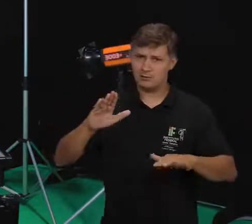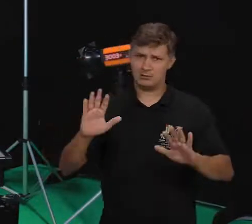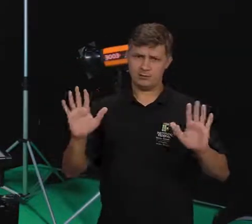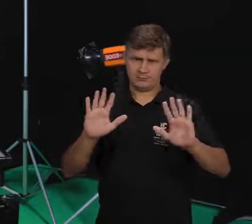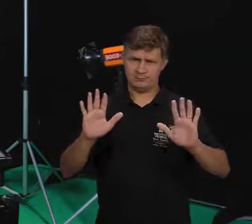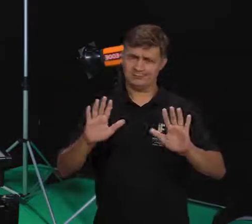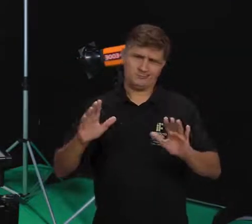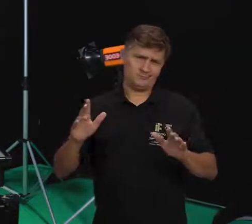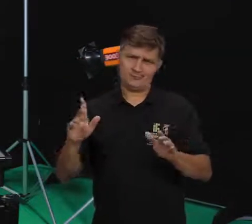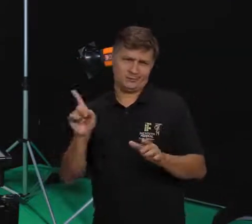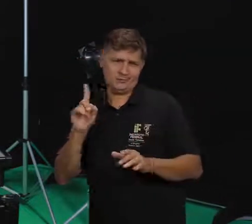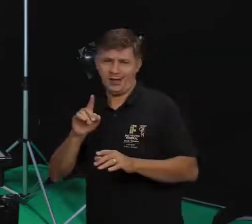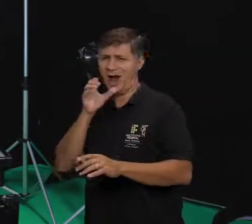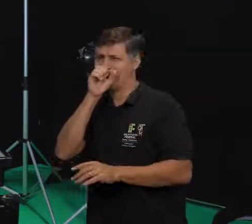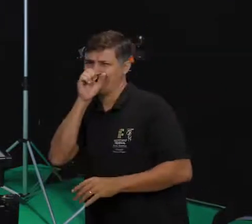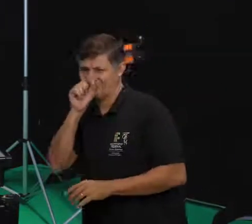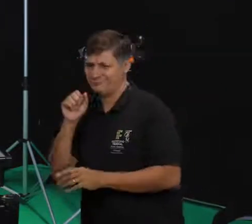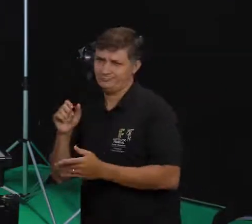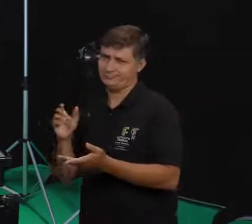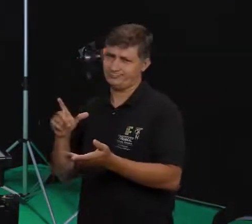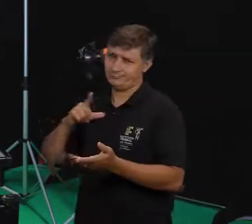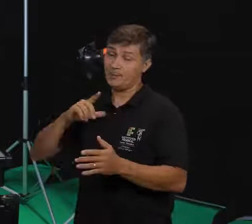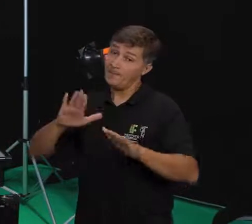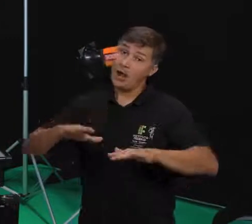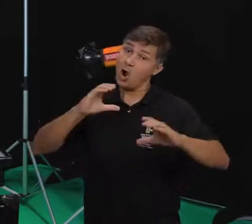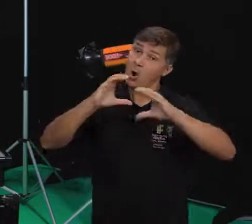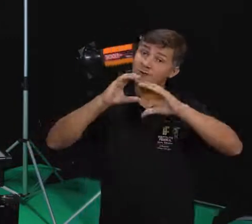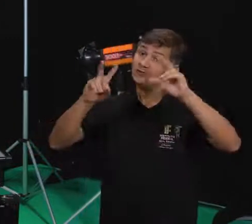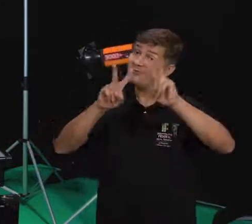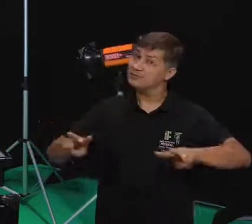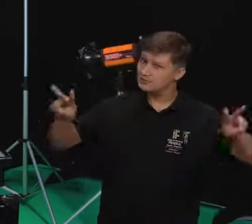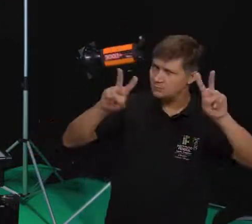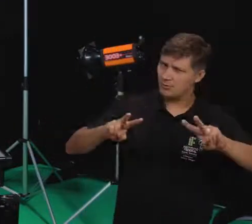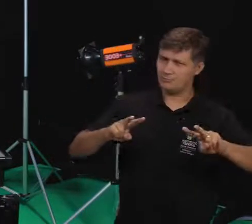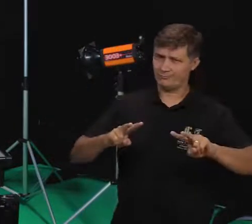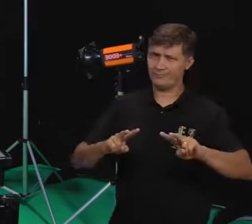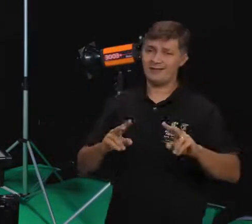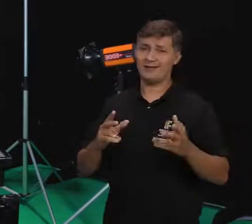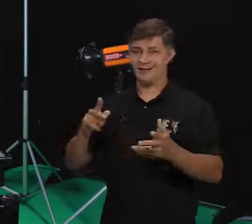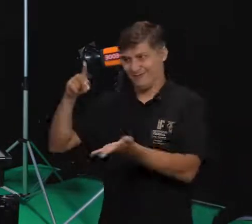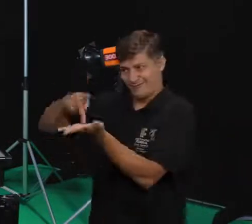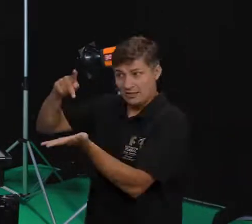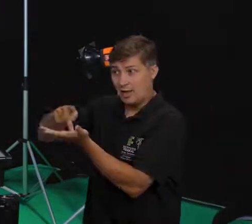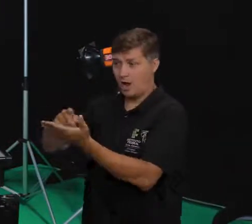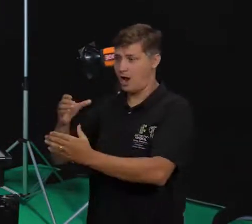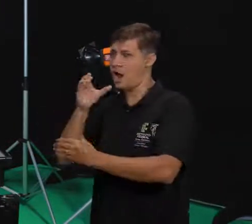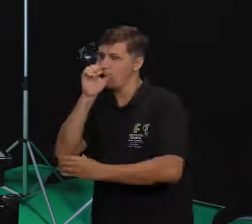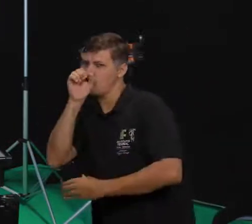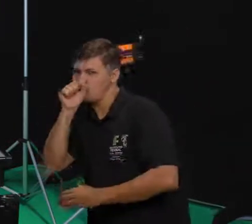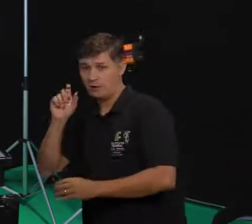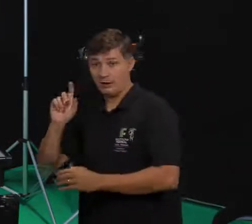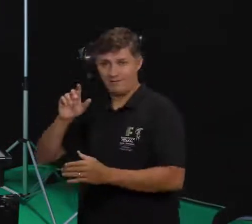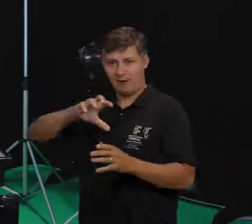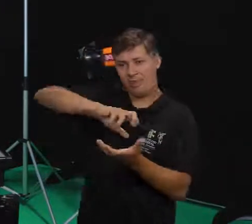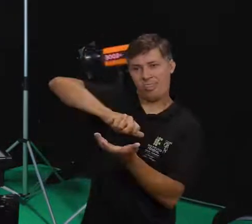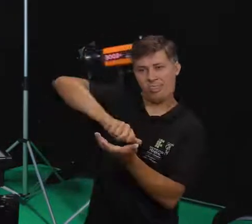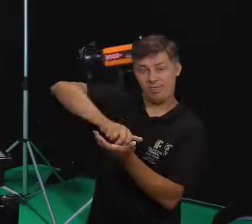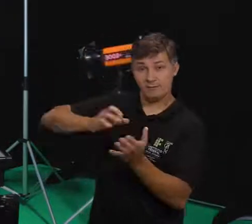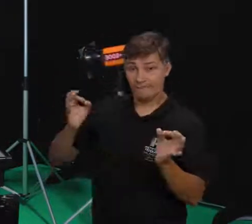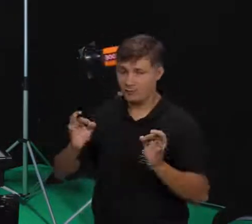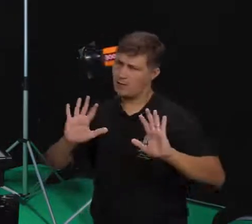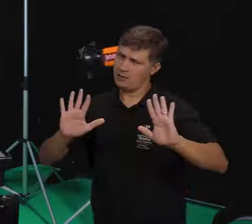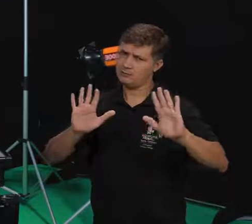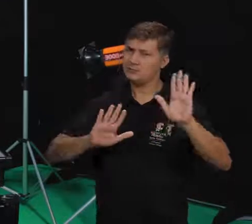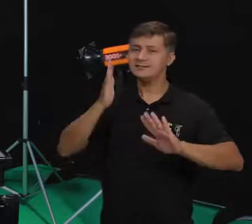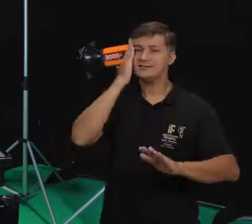é bem assim, mas é assim que a publicidade, a comunicação visual trabalha. É legal criar essa coisa mais lúdica ou remeter